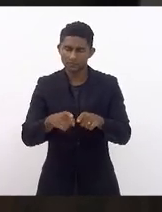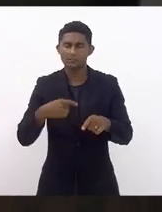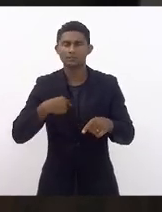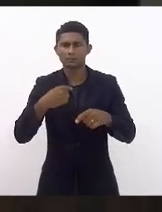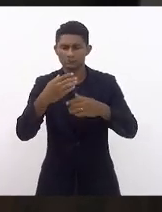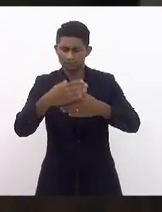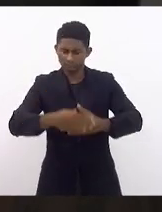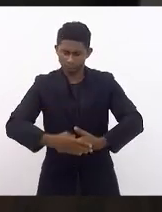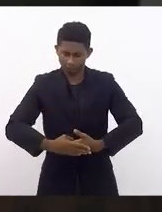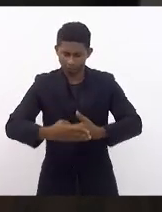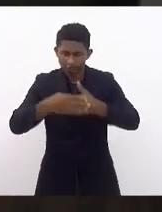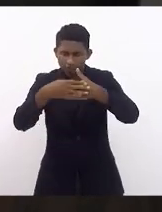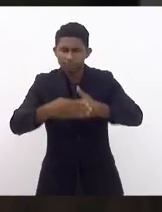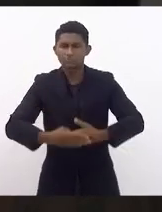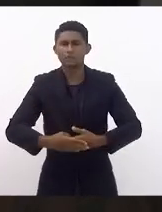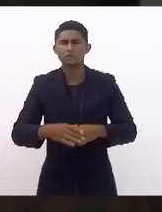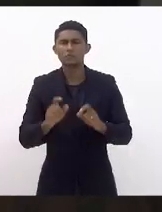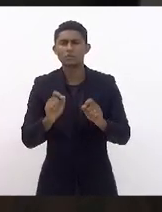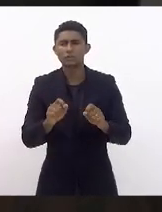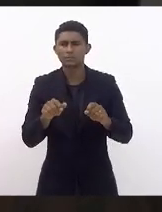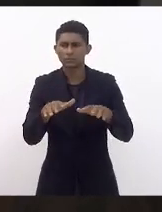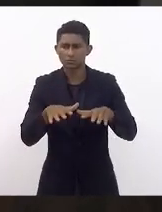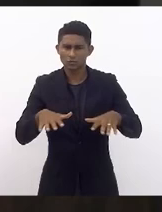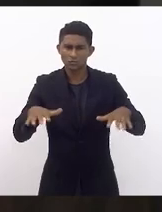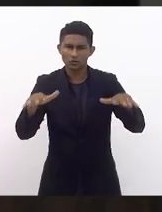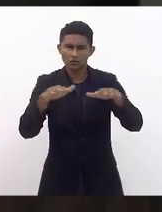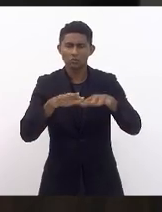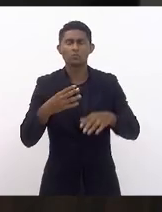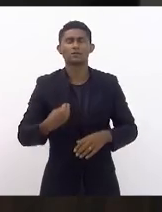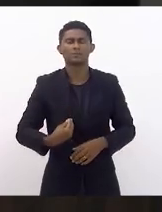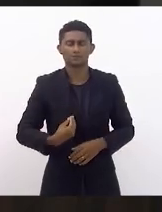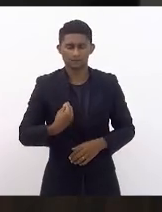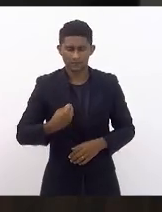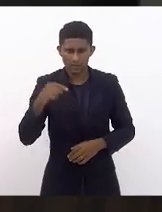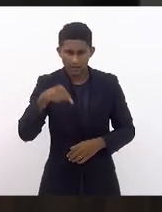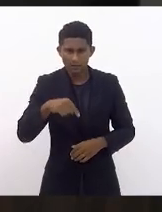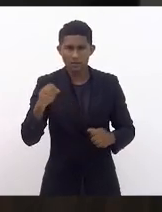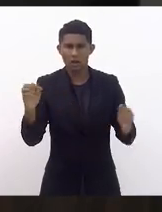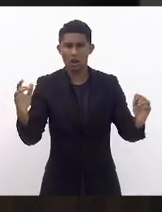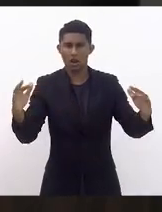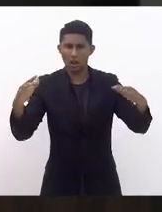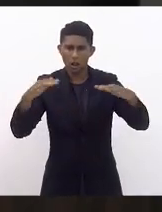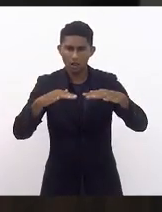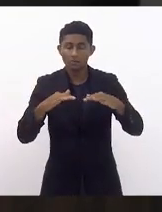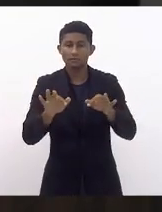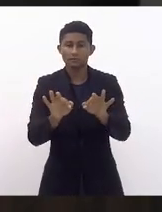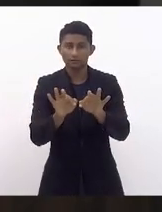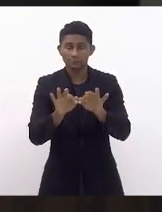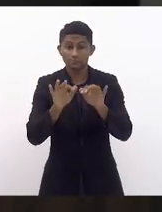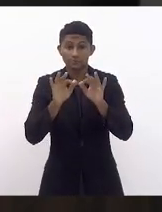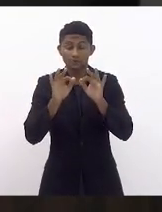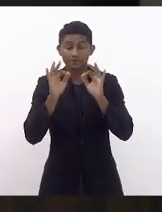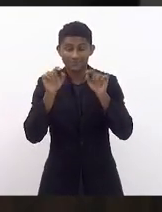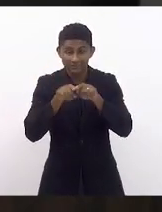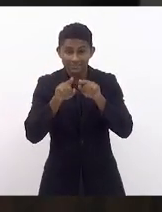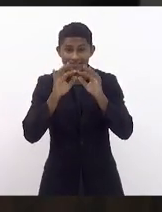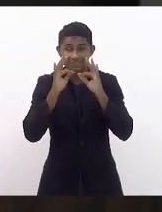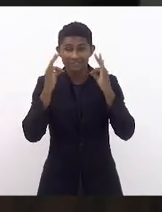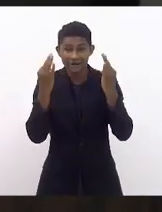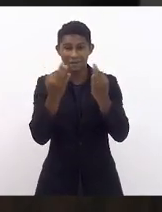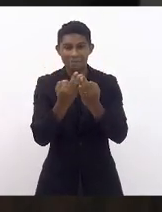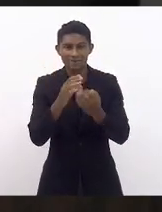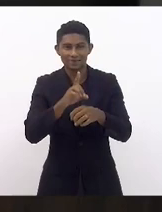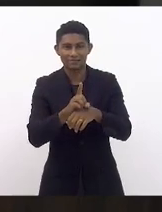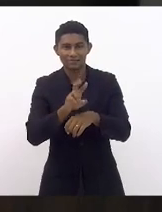presença de todos que estão aqui, em especial da família do Dr. Mário Vaz. Por